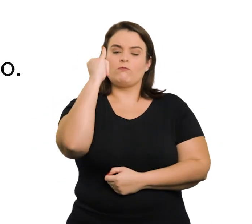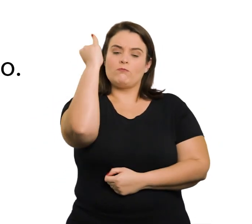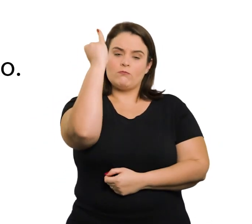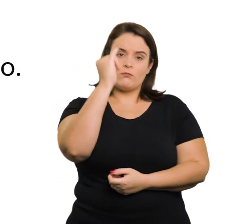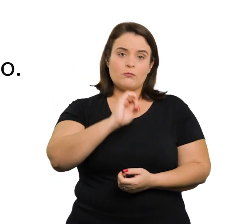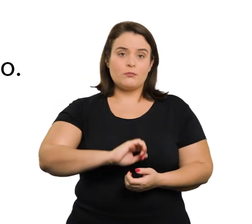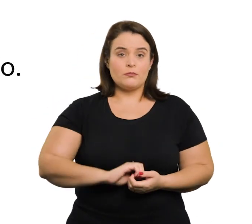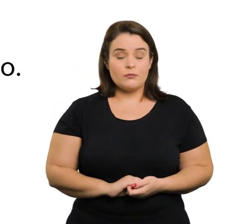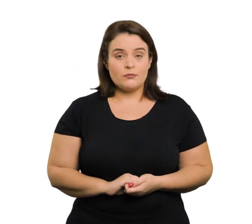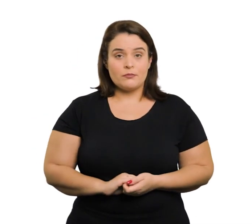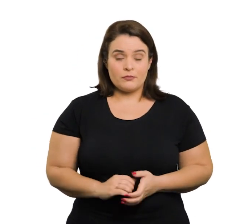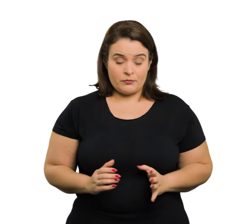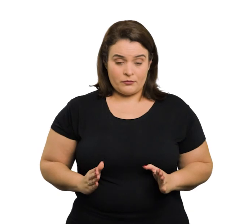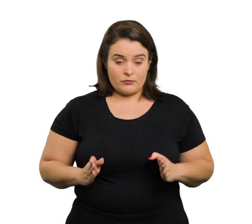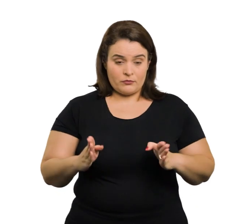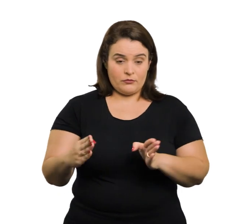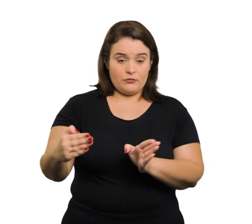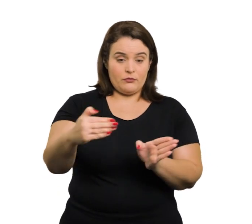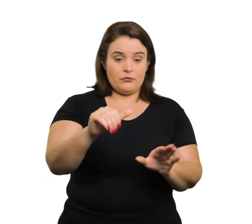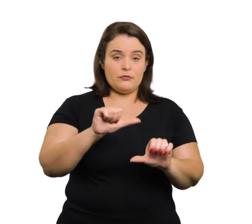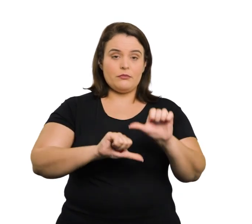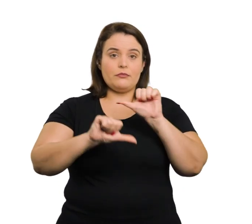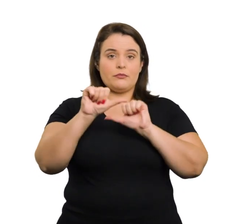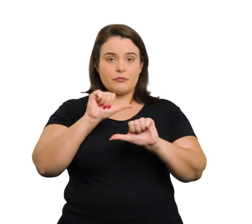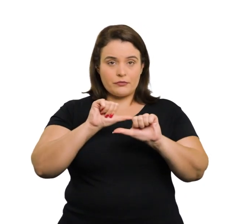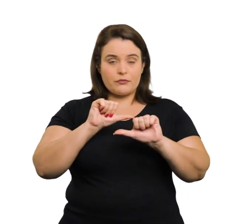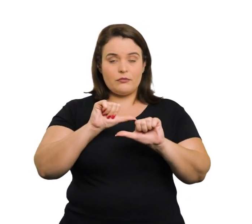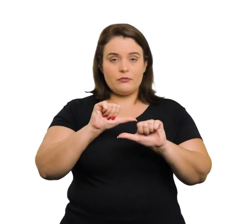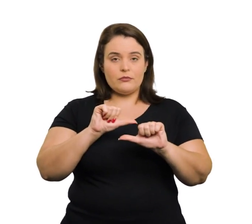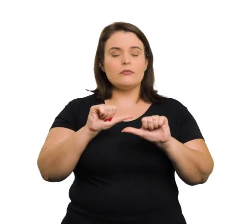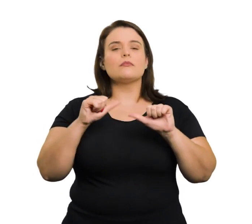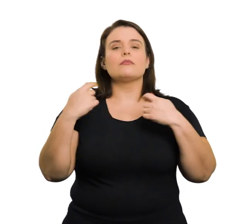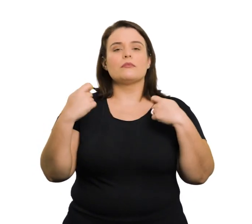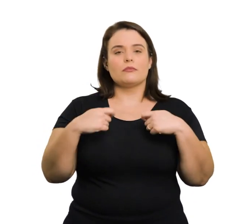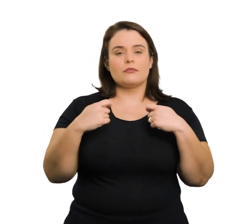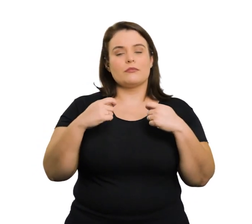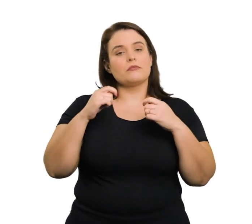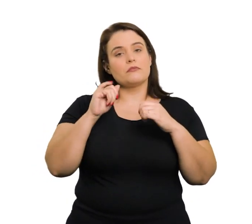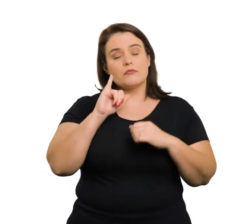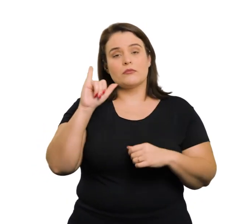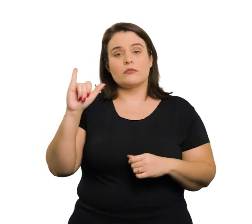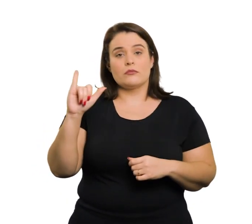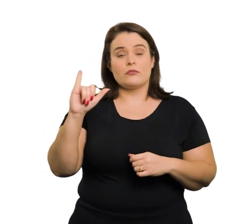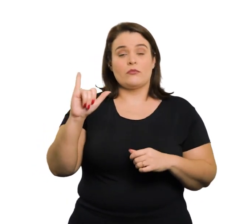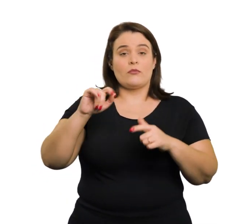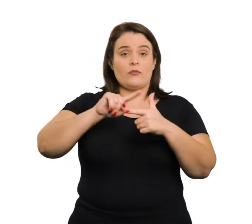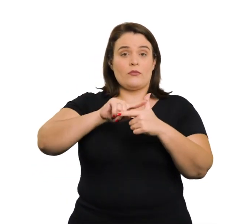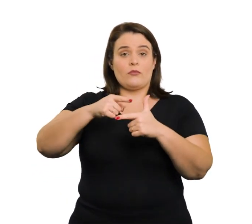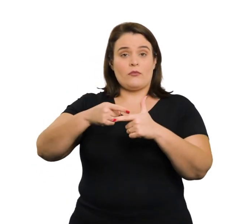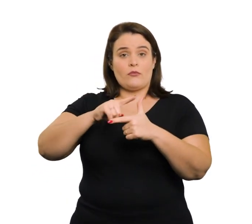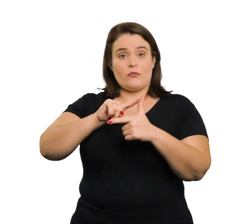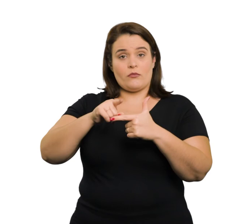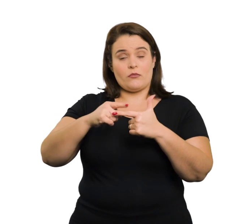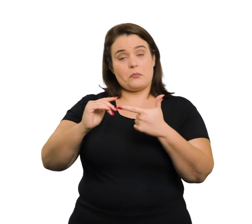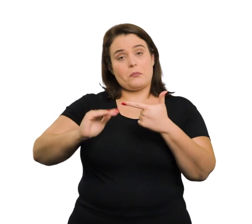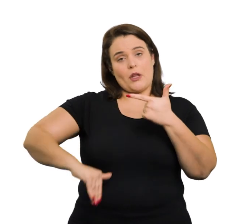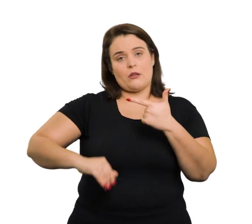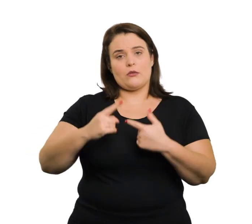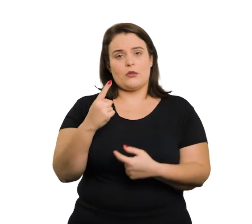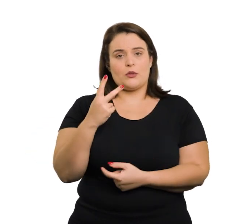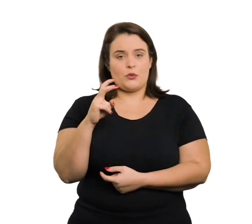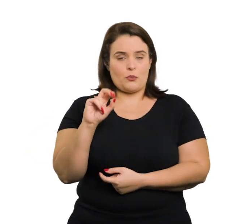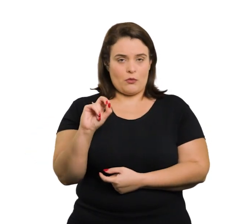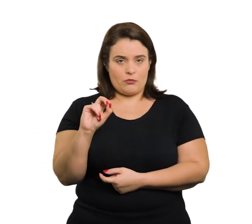tão importante. Quando houver mudança de direção no piso tátil direcional e formar um ângulo inferior